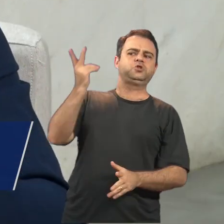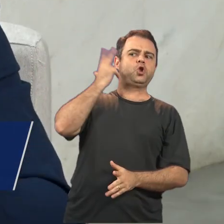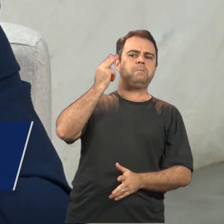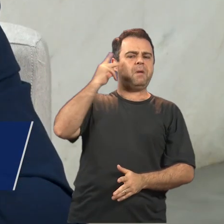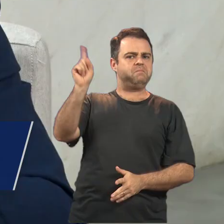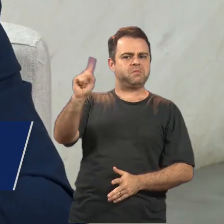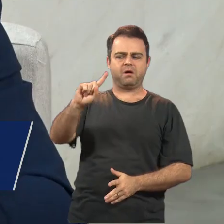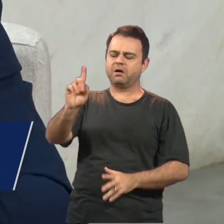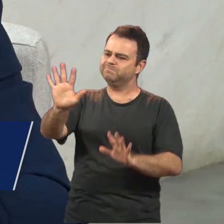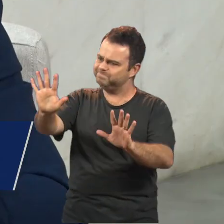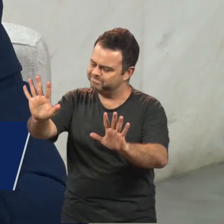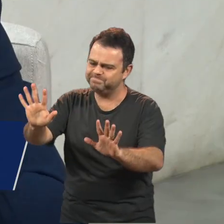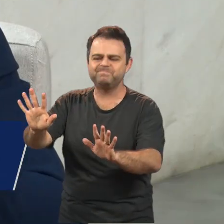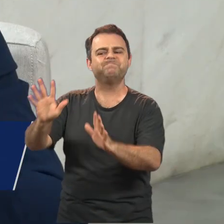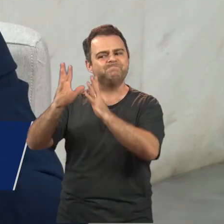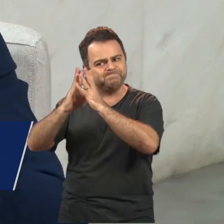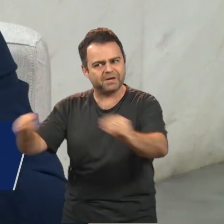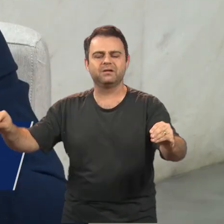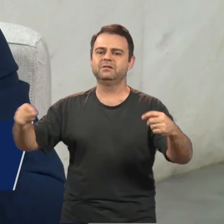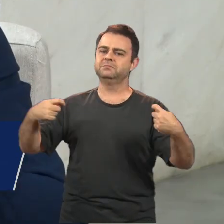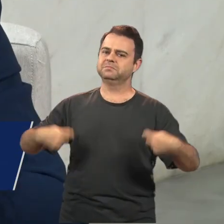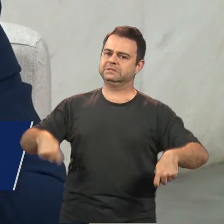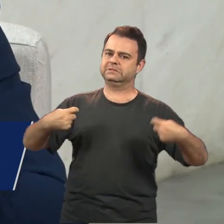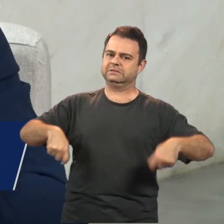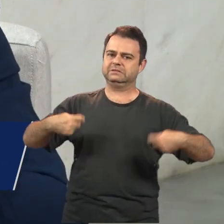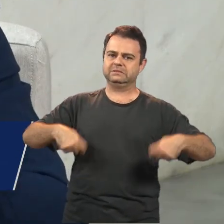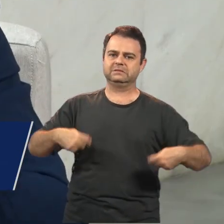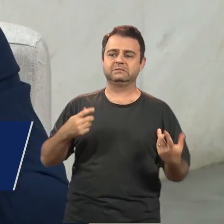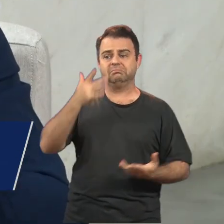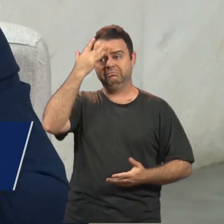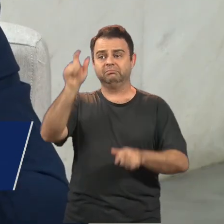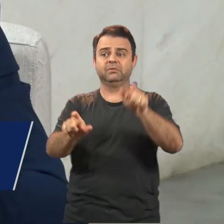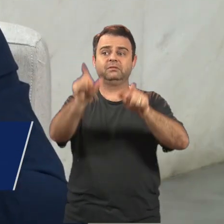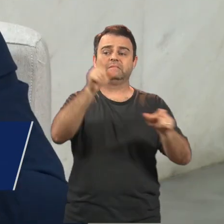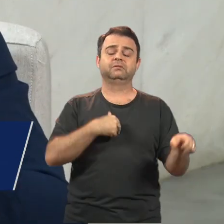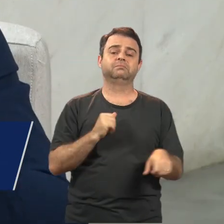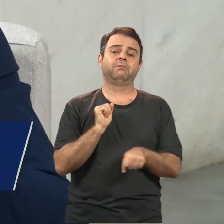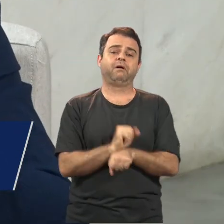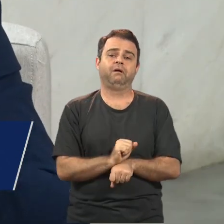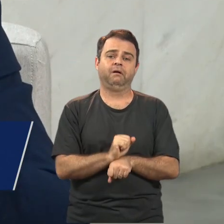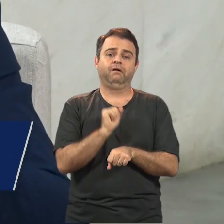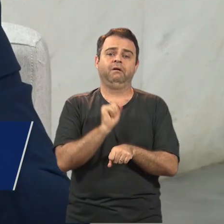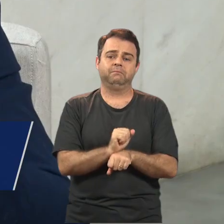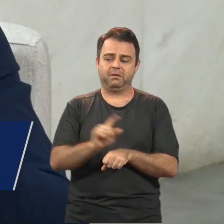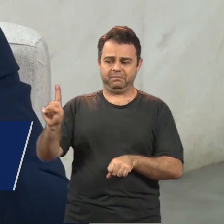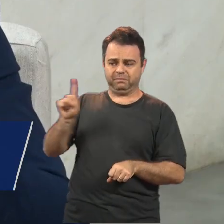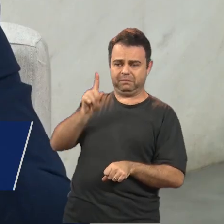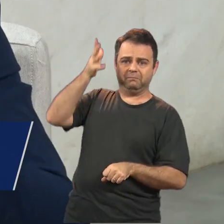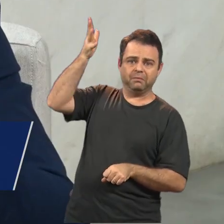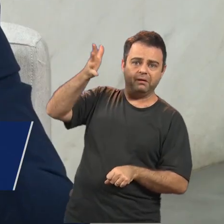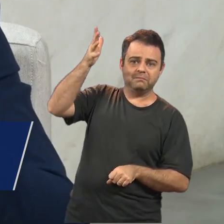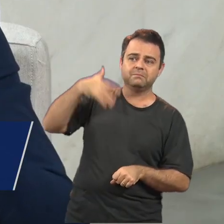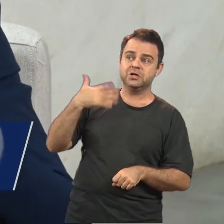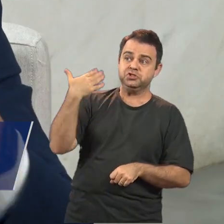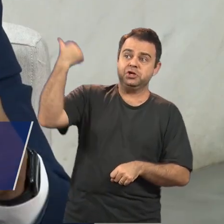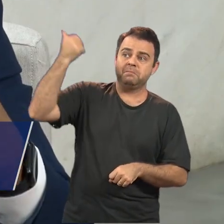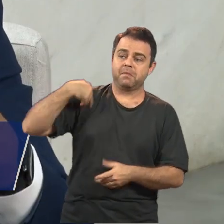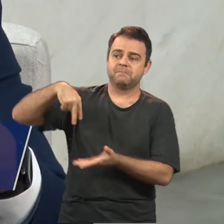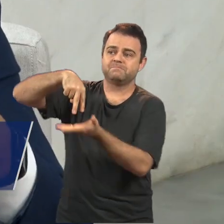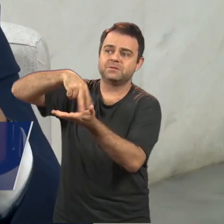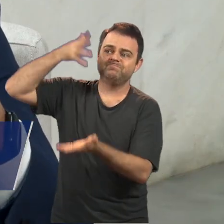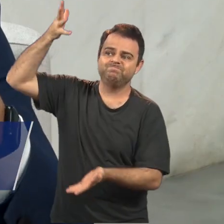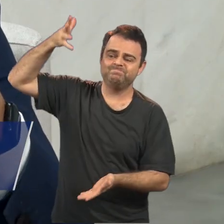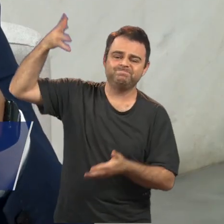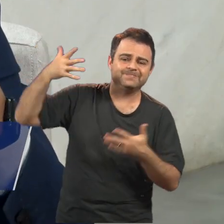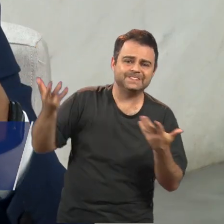dos munícipes para falar em tribuna é um problema que tem que ser resolvido. O tempo de espera para que sejam debatidos